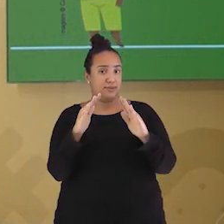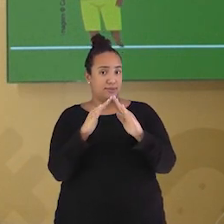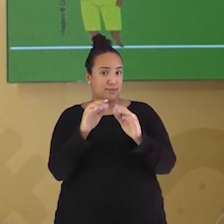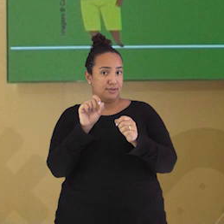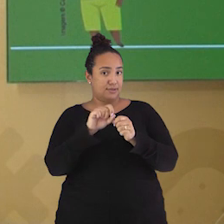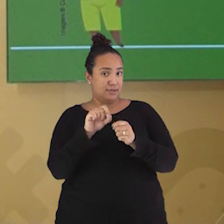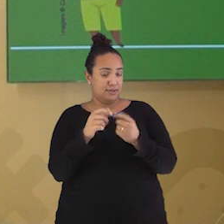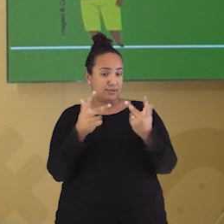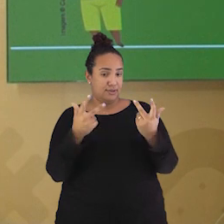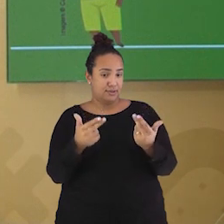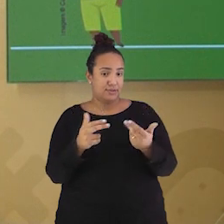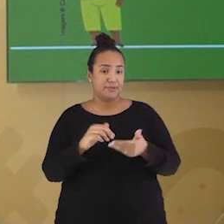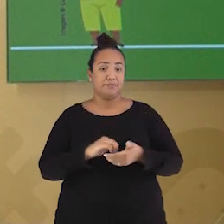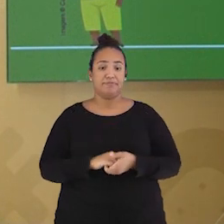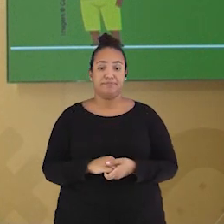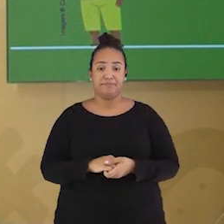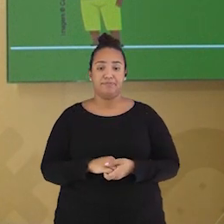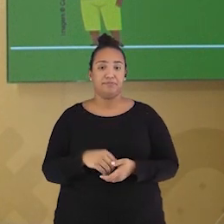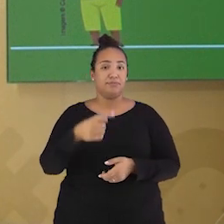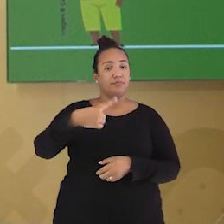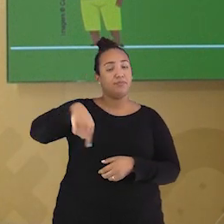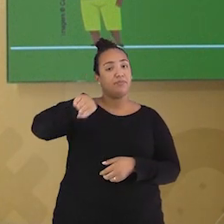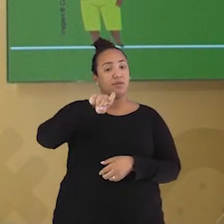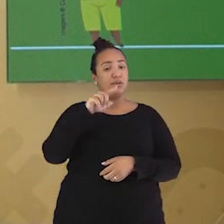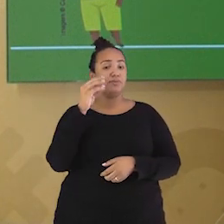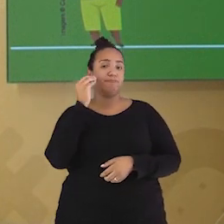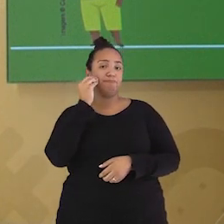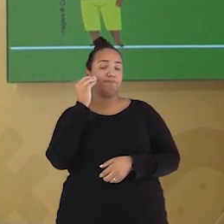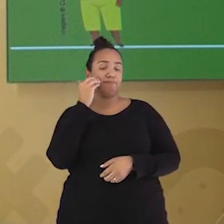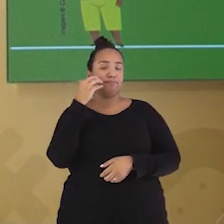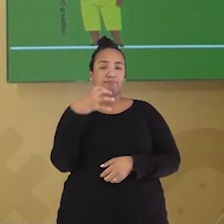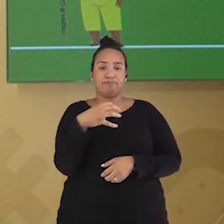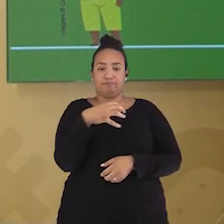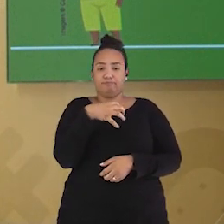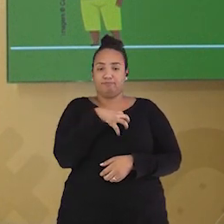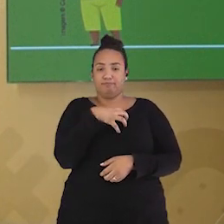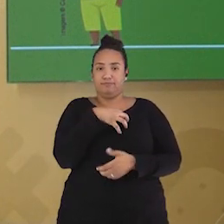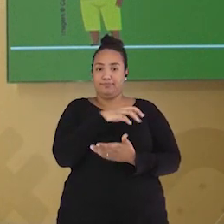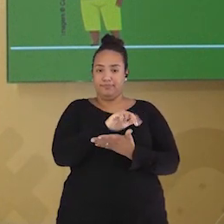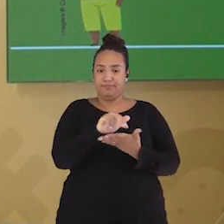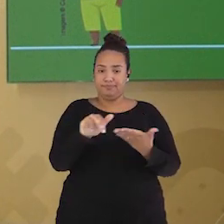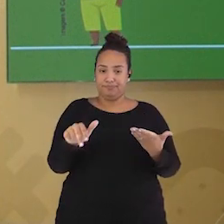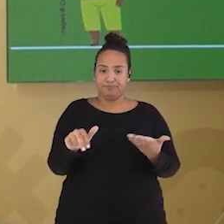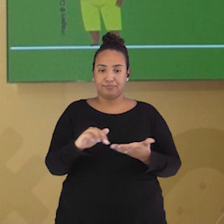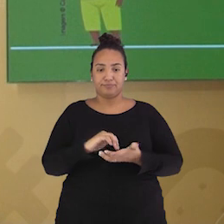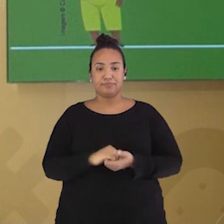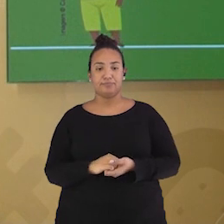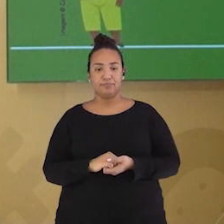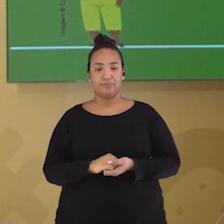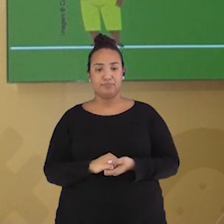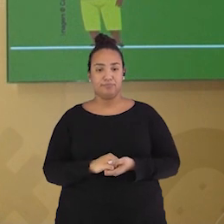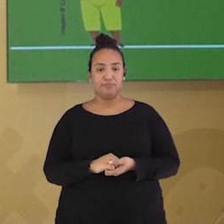hein? Nós vamos testar as sensações do colega.